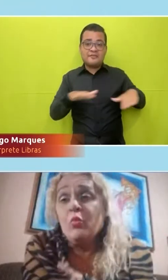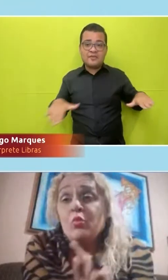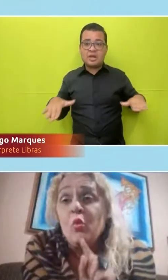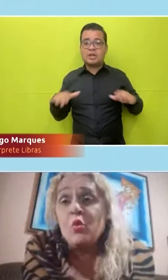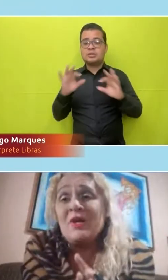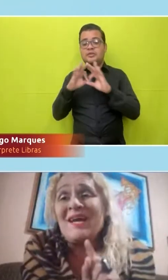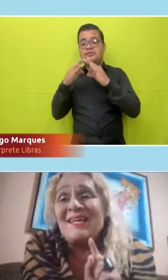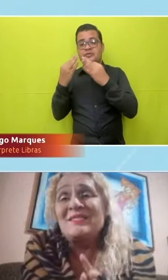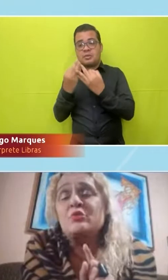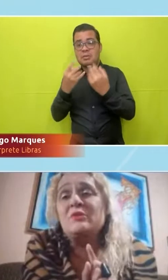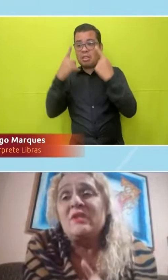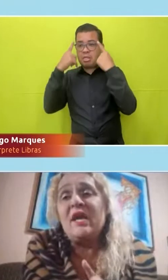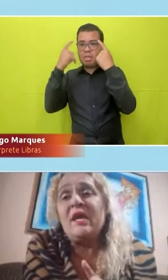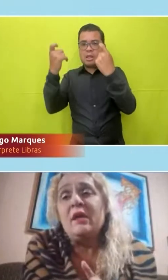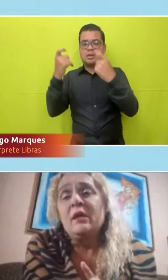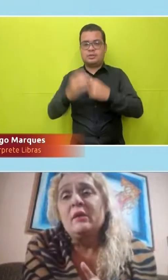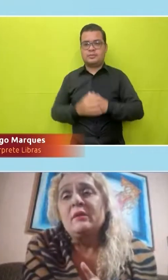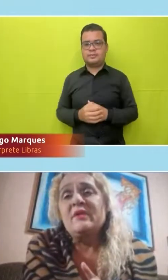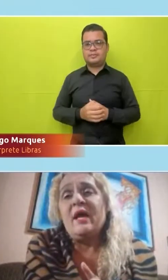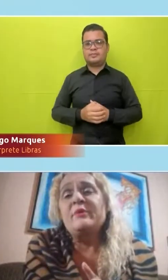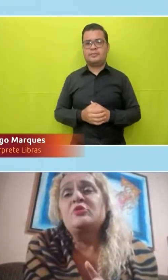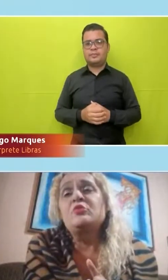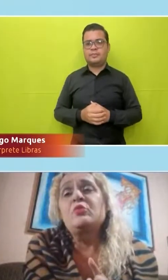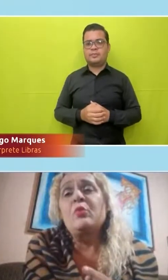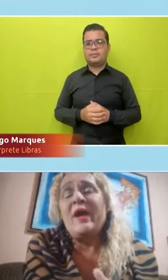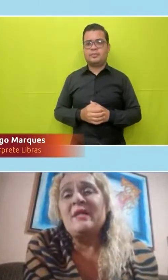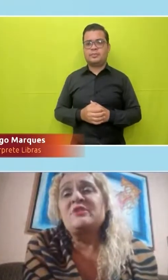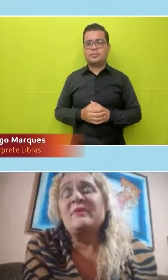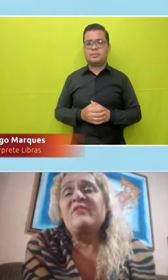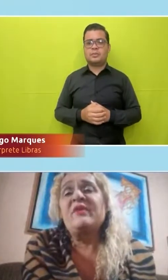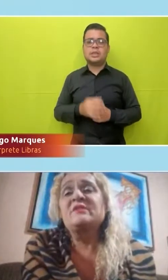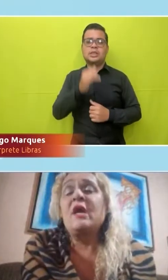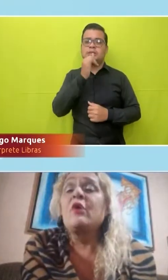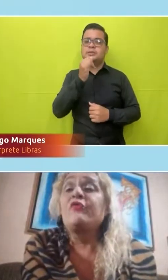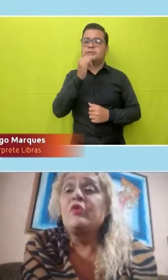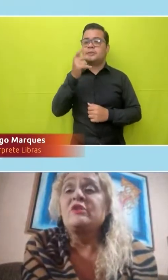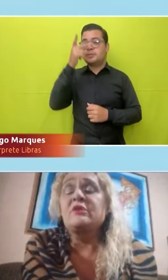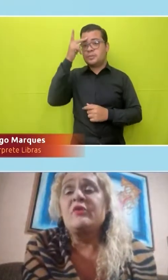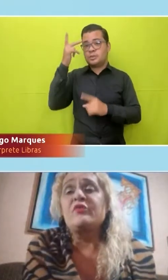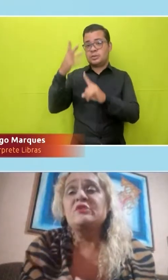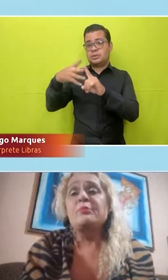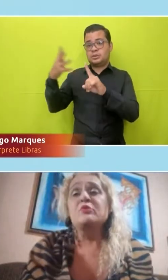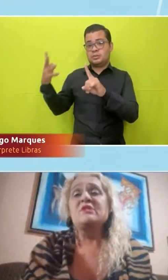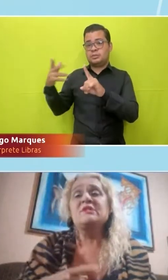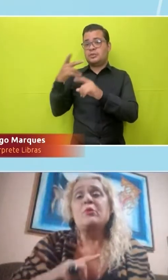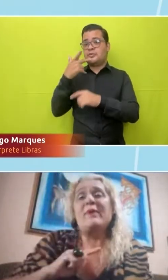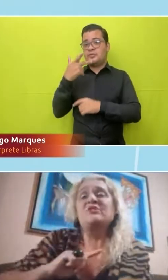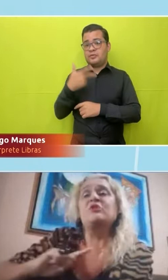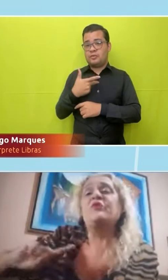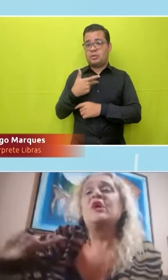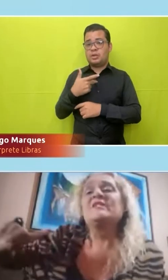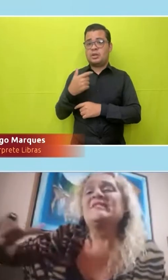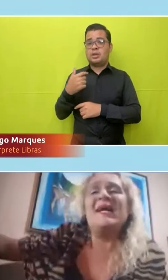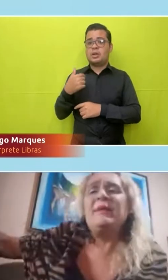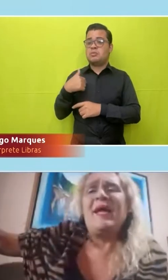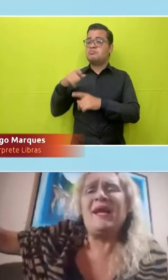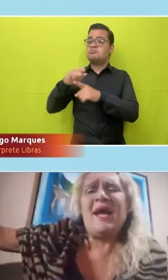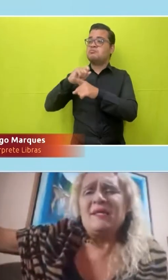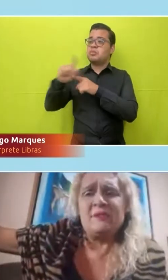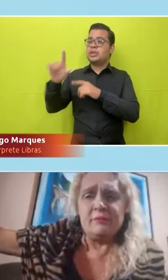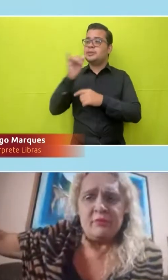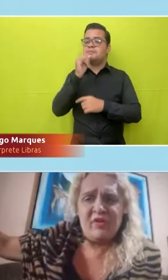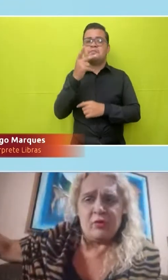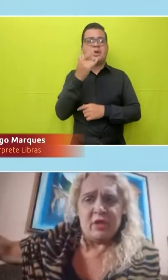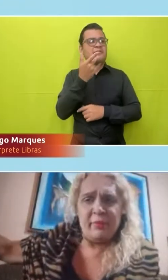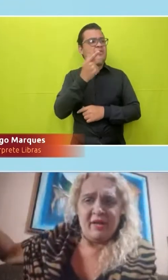Eu nunca escutei, sabe, de um LGBT falando assim, eu fui expulsa se o pai chegou e falou, sai da minha